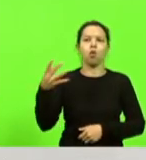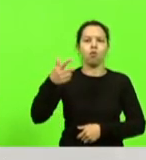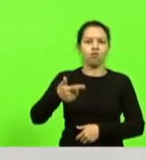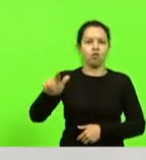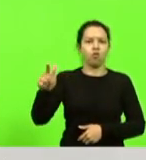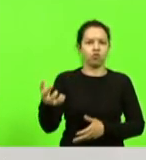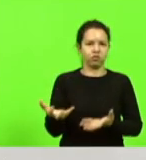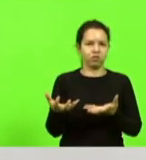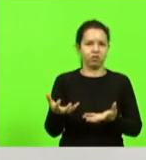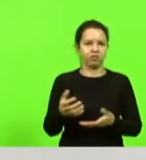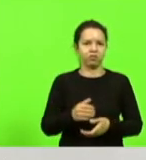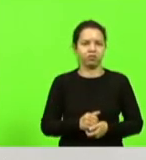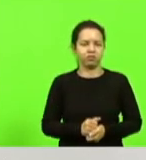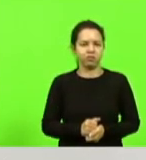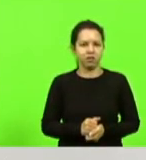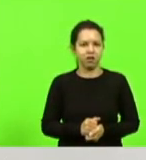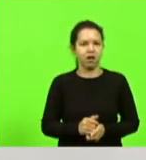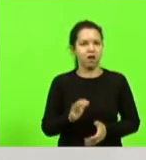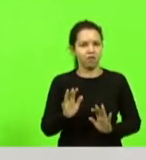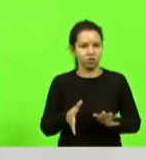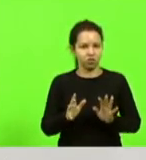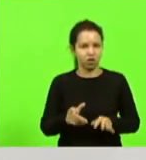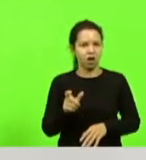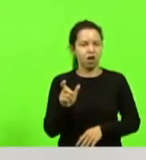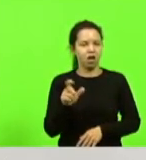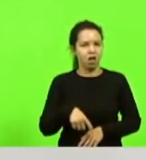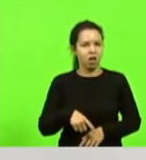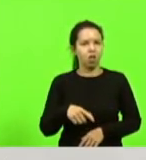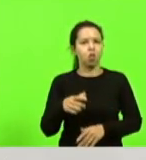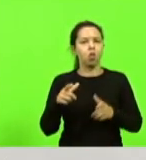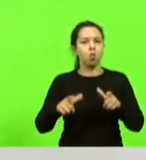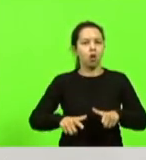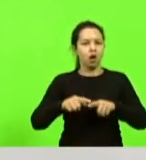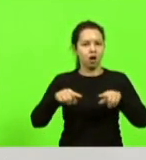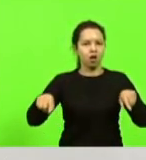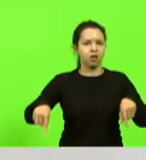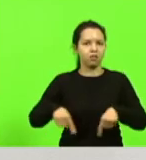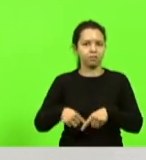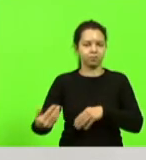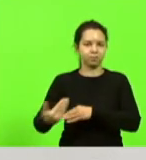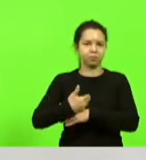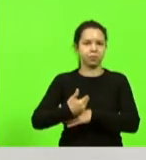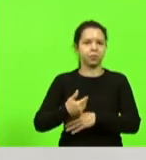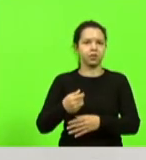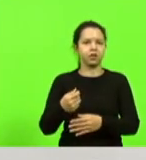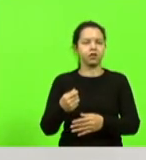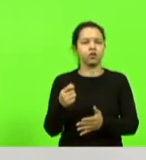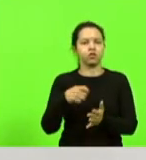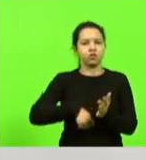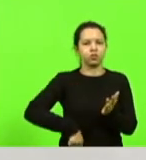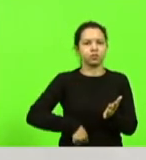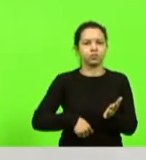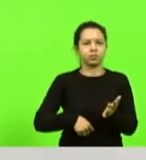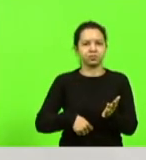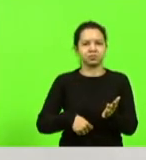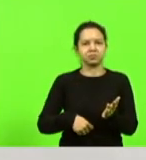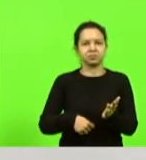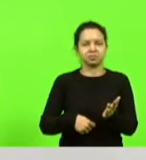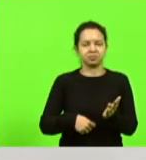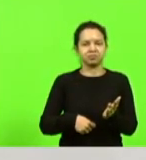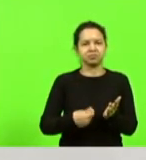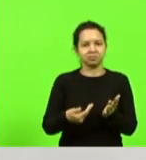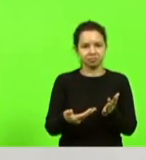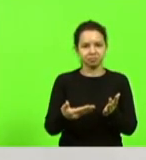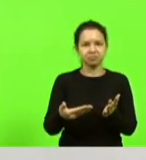Né? Às vezes você recebe carteirada no gabinete de gente que fez a inscrição para o cursinho preparatório para prestar o concurso para servidor